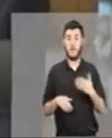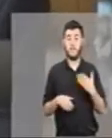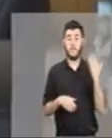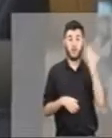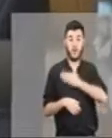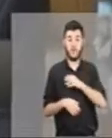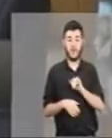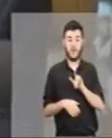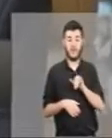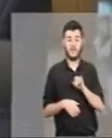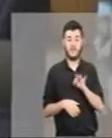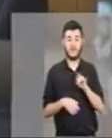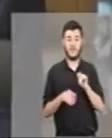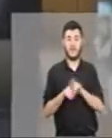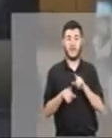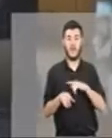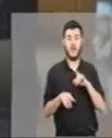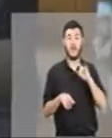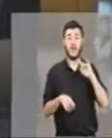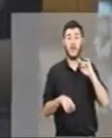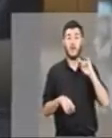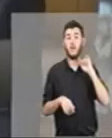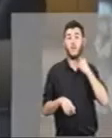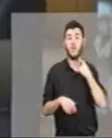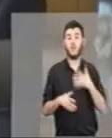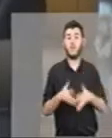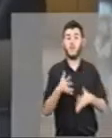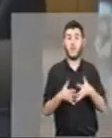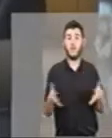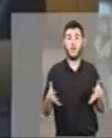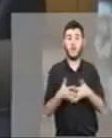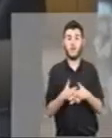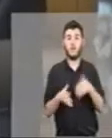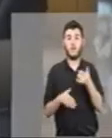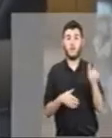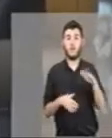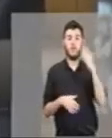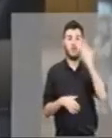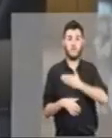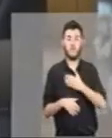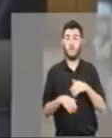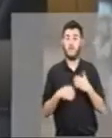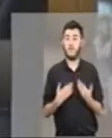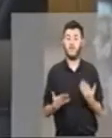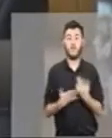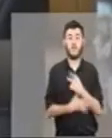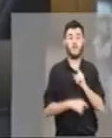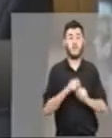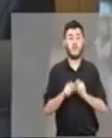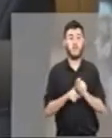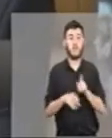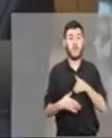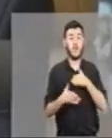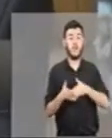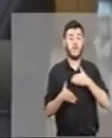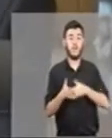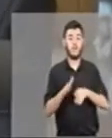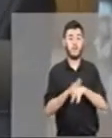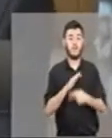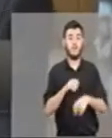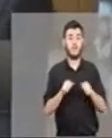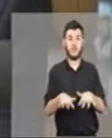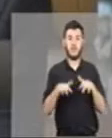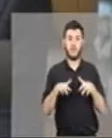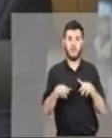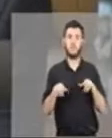dela decorrentes, de acordo com a teoria dos frutos da árvore envenenada, sendo entendimento desta corte, conclui